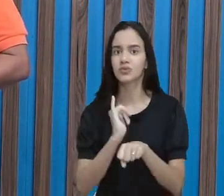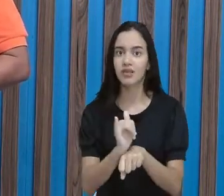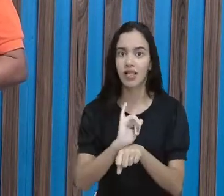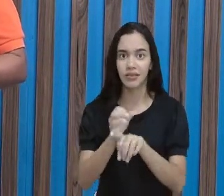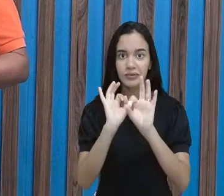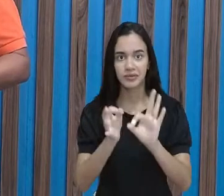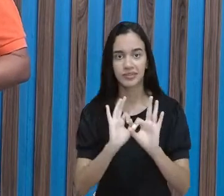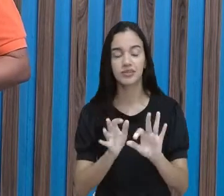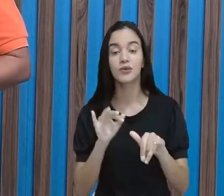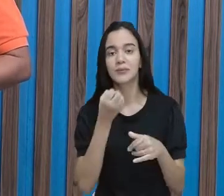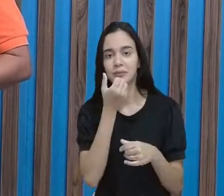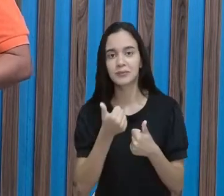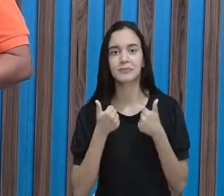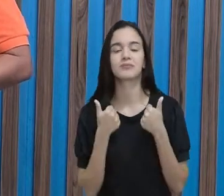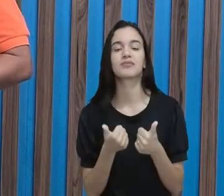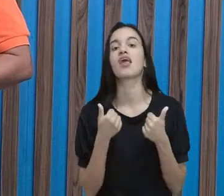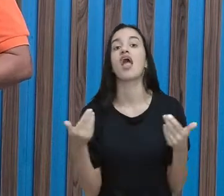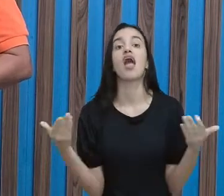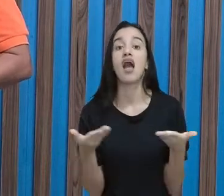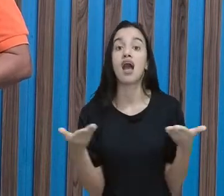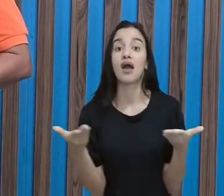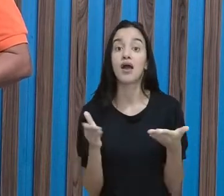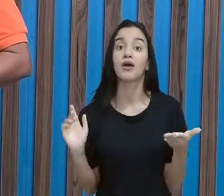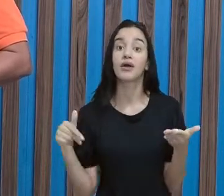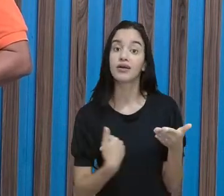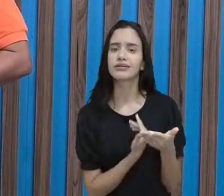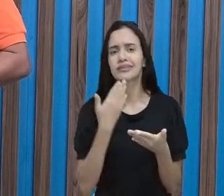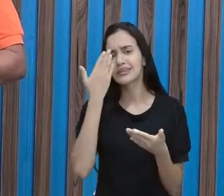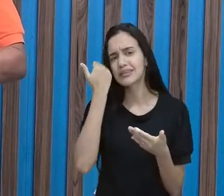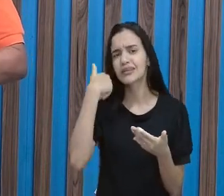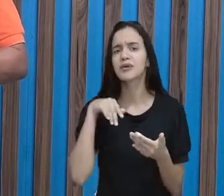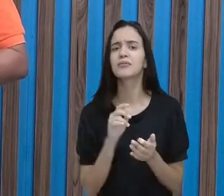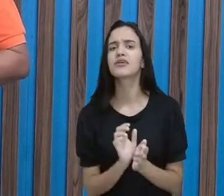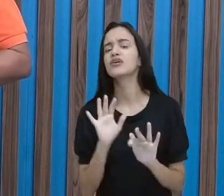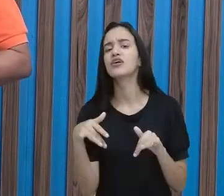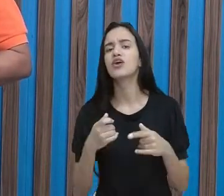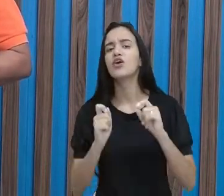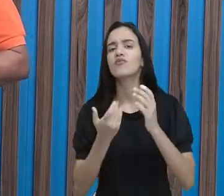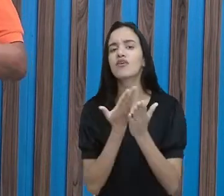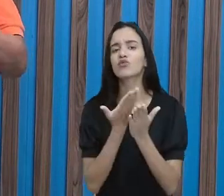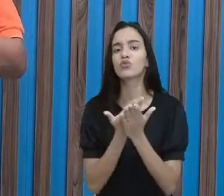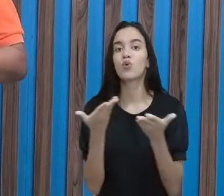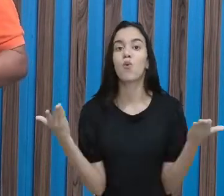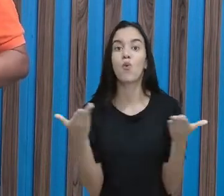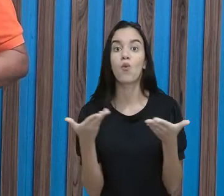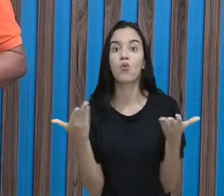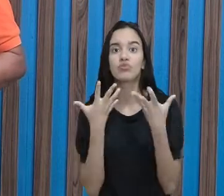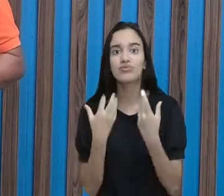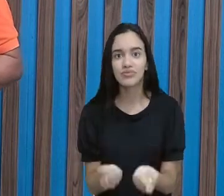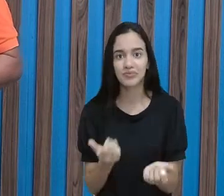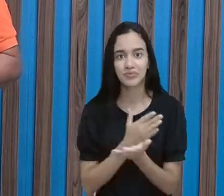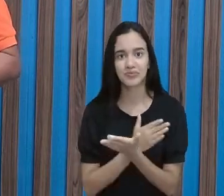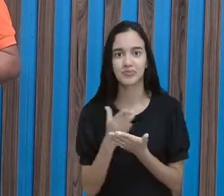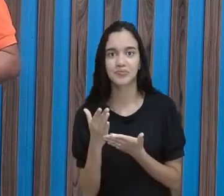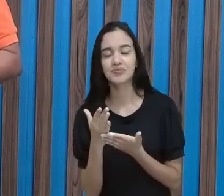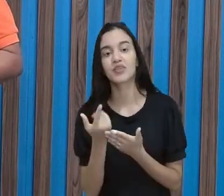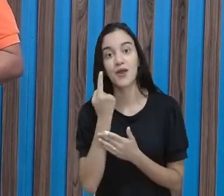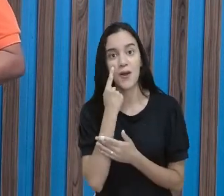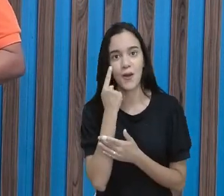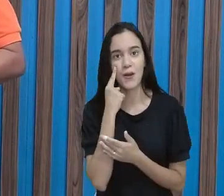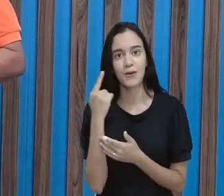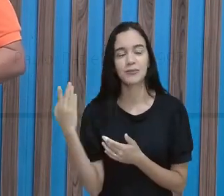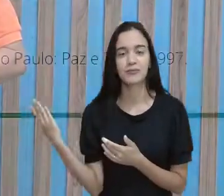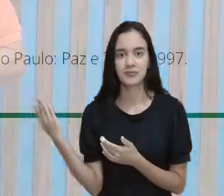certo? Muito bem. Agora que a gente já sabe o que é que vai estudar hoje, vamos começar? Olha